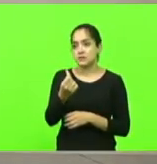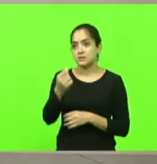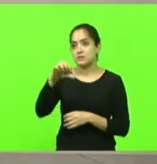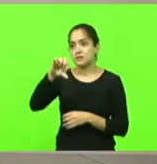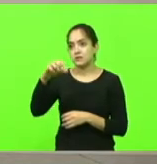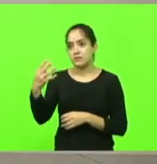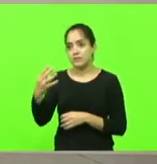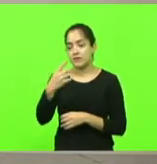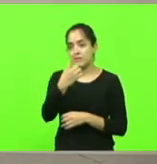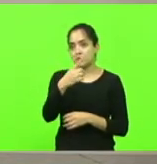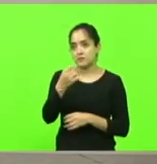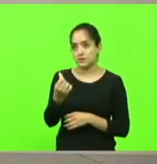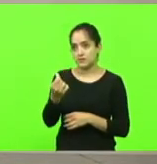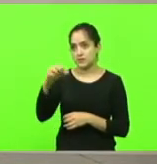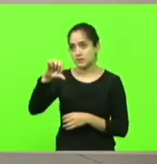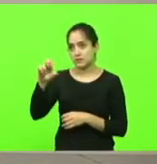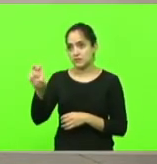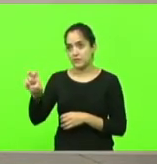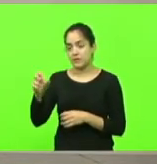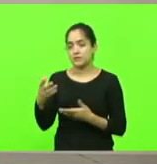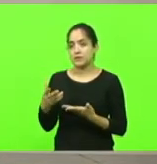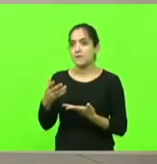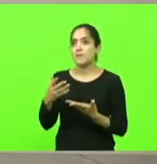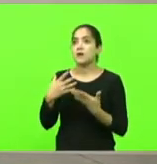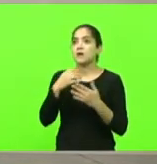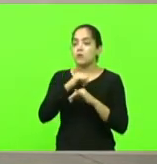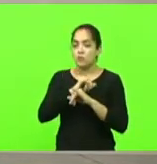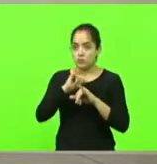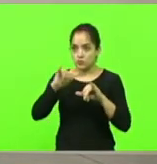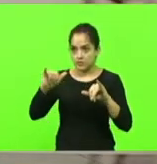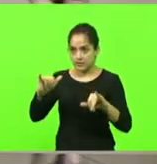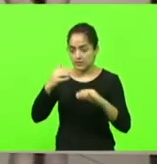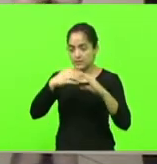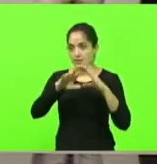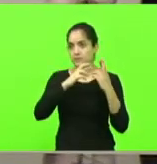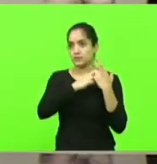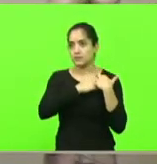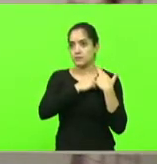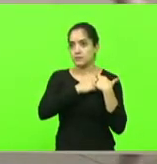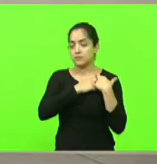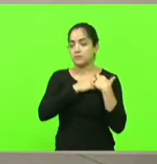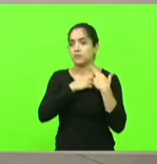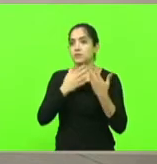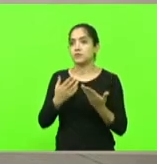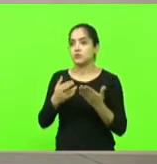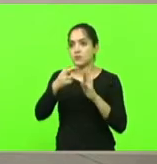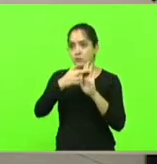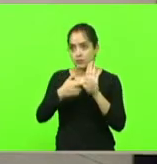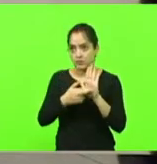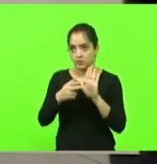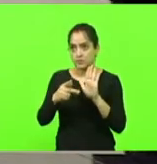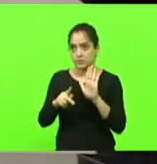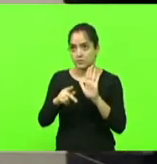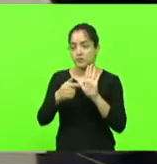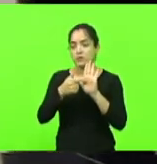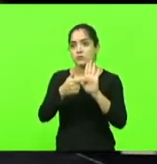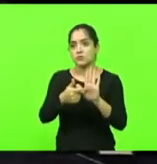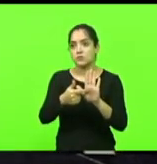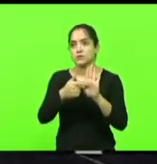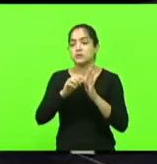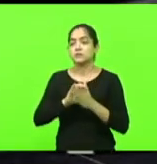1694 e 1695. Esta presidência comunica que encaminhará aos destinatários, conforme determina o regimento interno, as seguintes